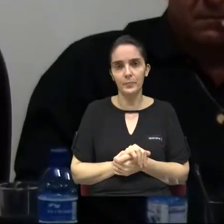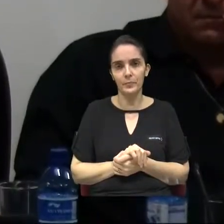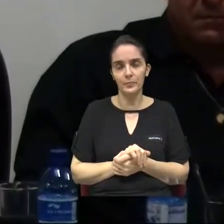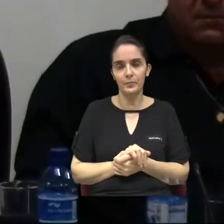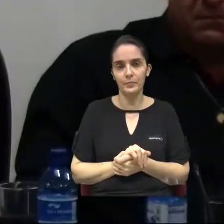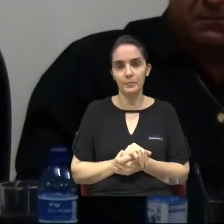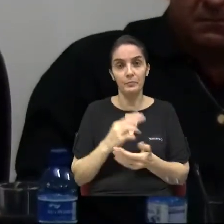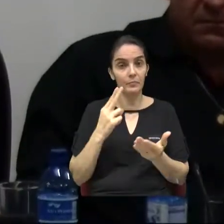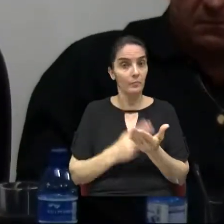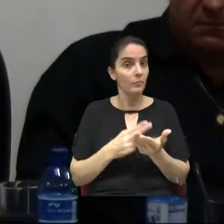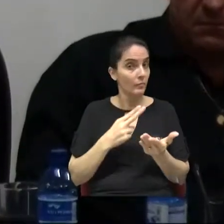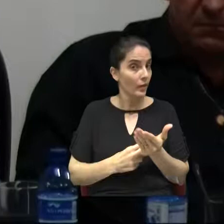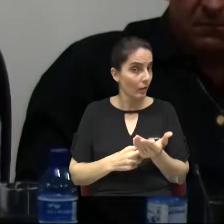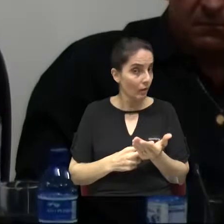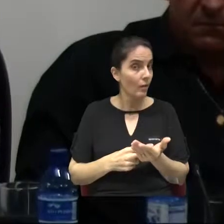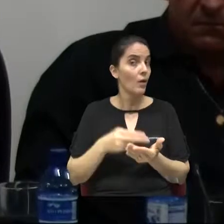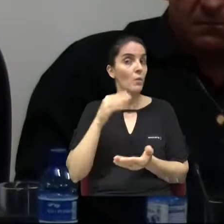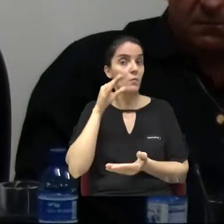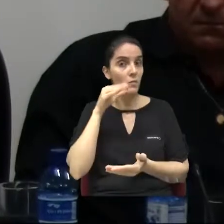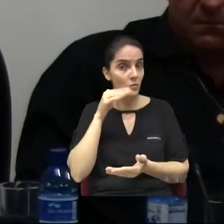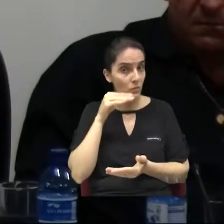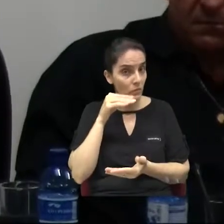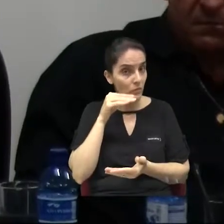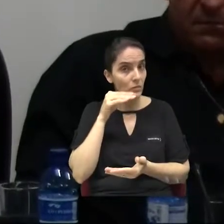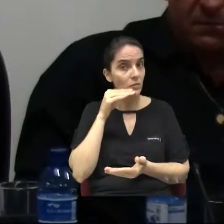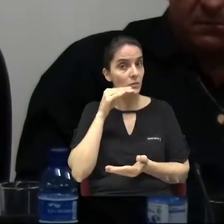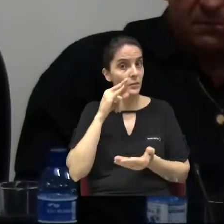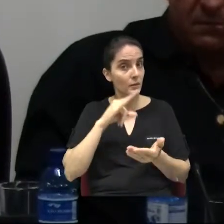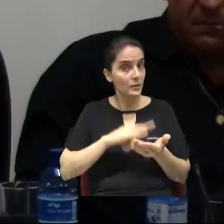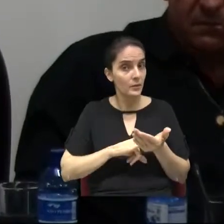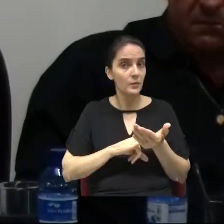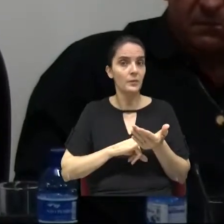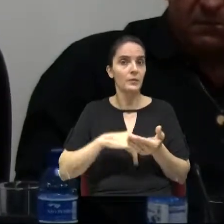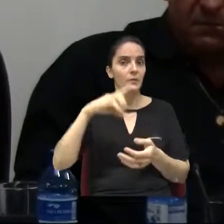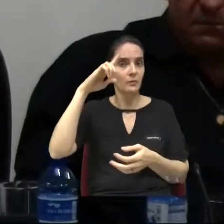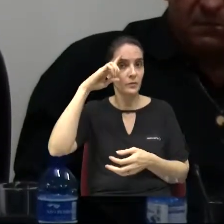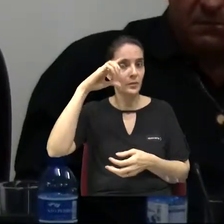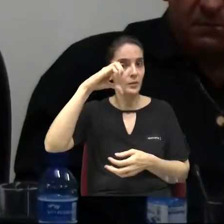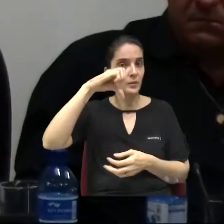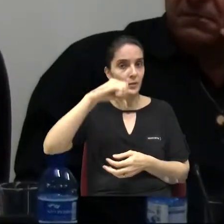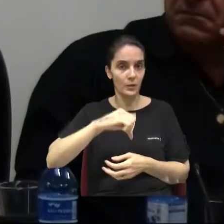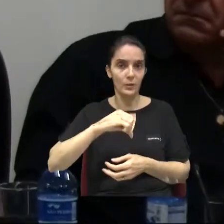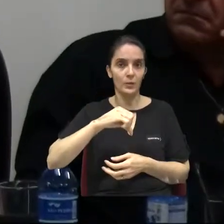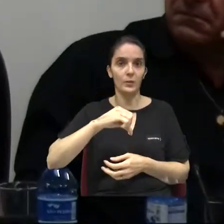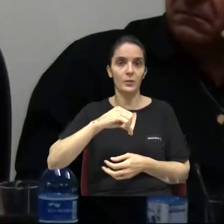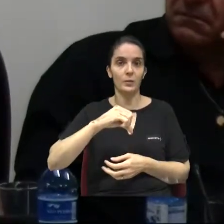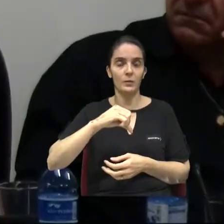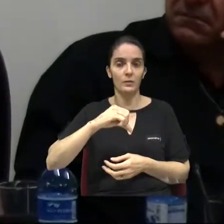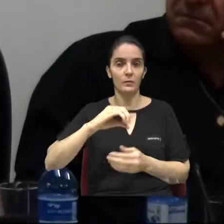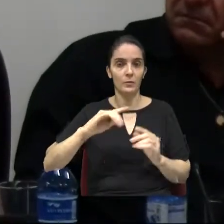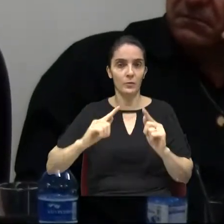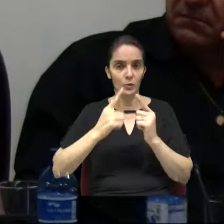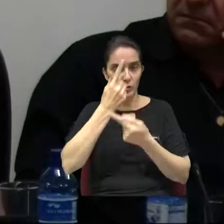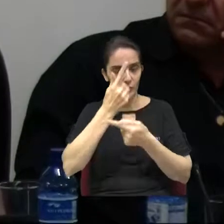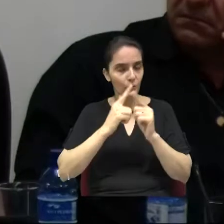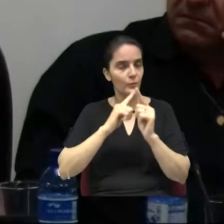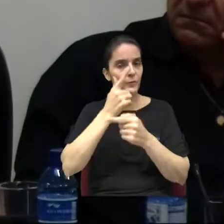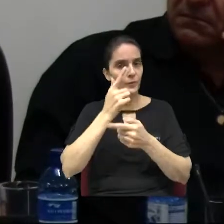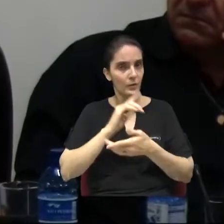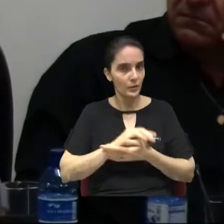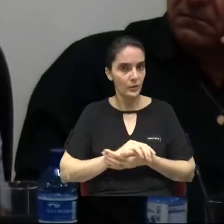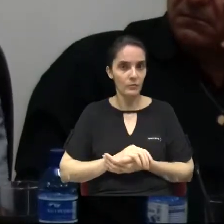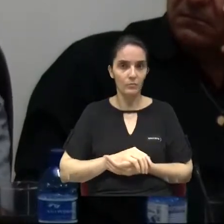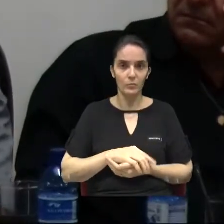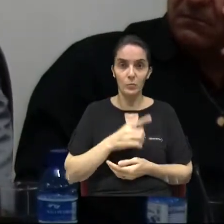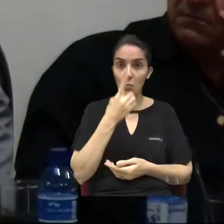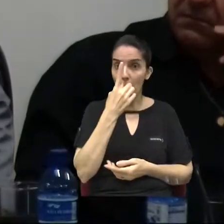mesmo sendo um servidor que foi contratado no último dia 9 de fevereiro, se eu não me engano, apenas há